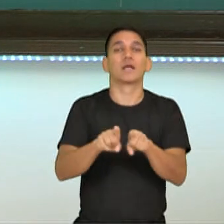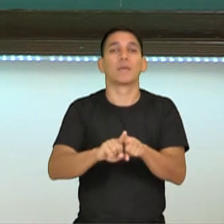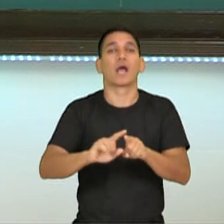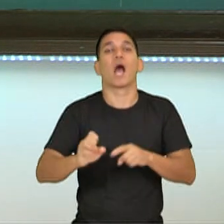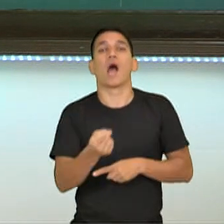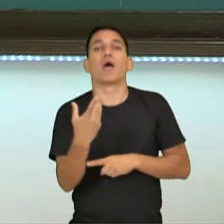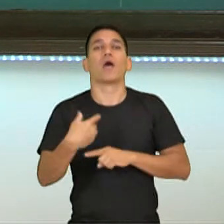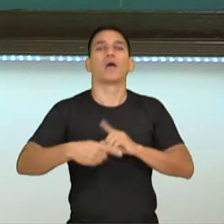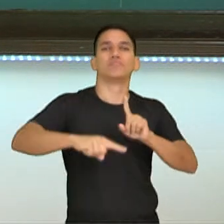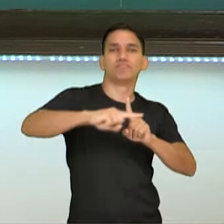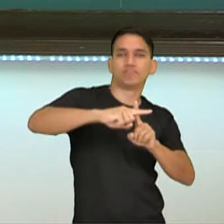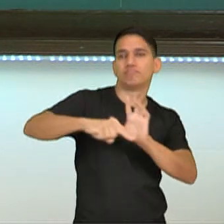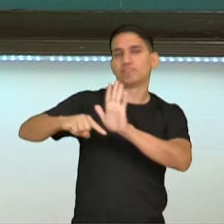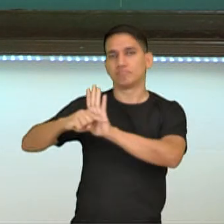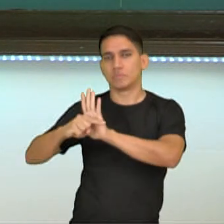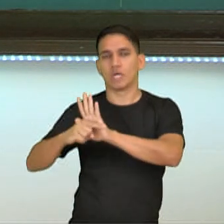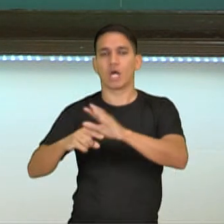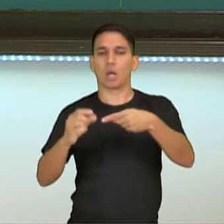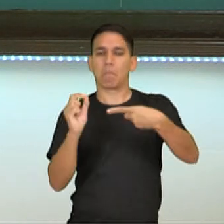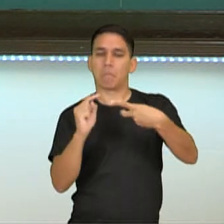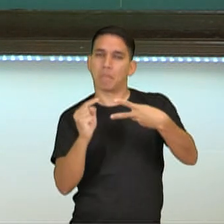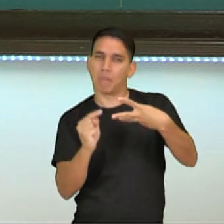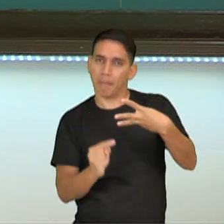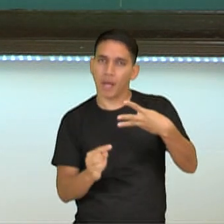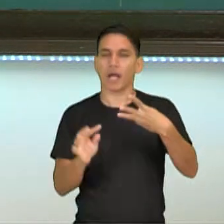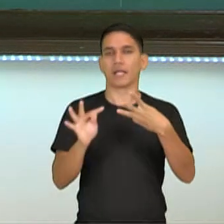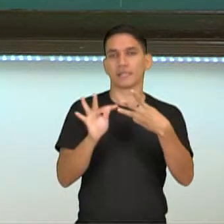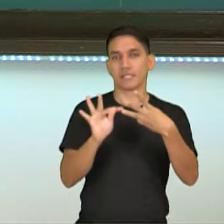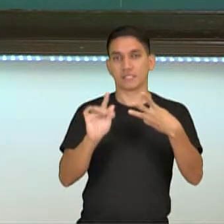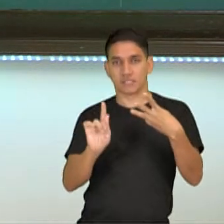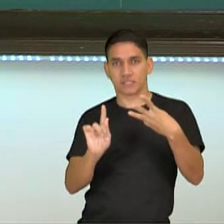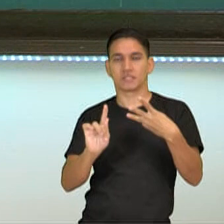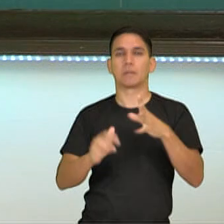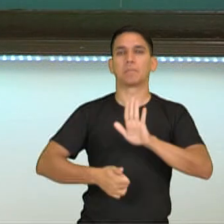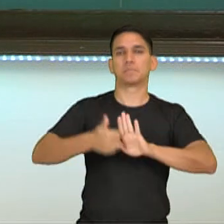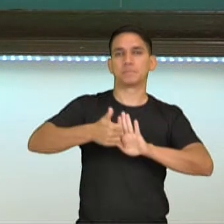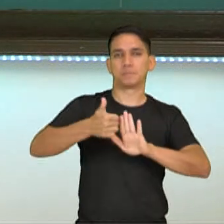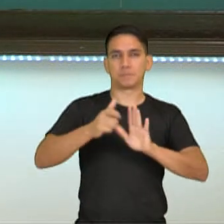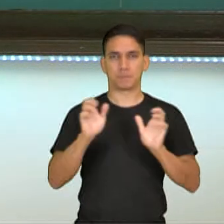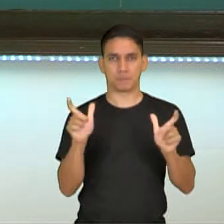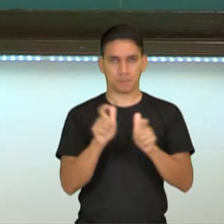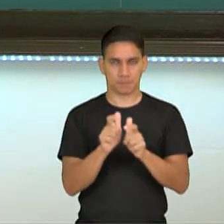sinais desses valores de tangente, fazendo a redução ao primeiro quadrante.